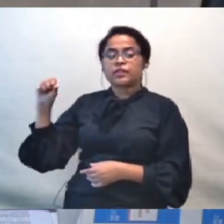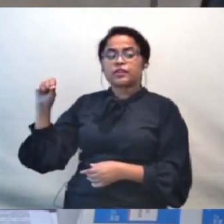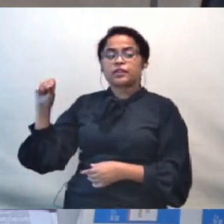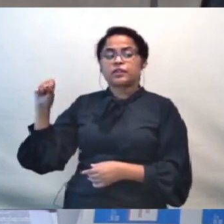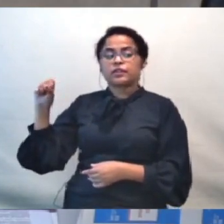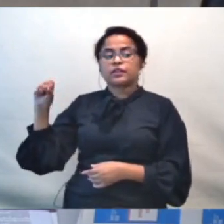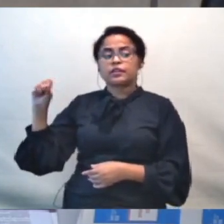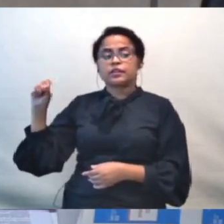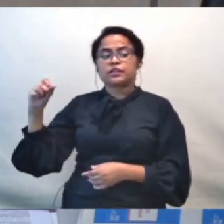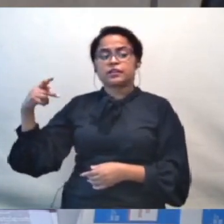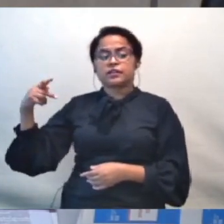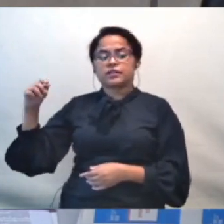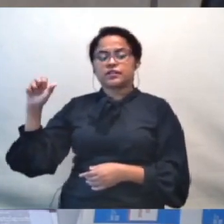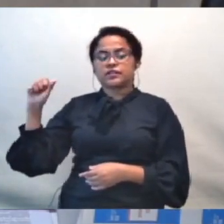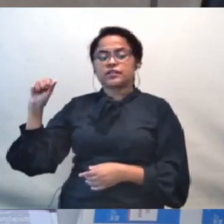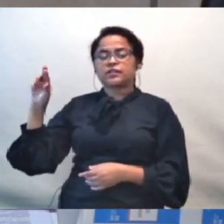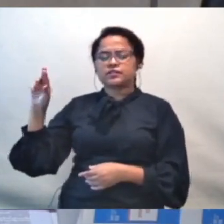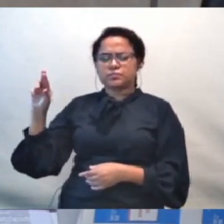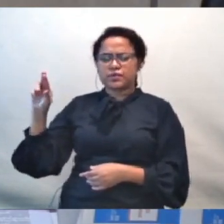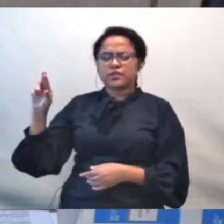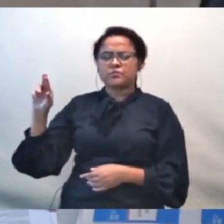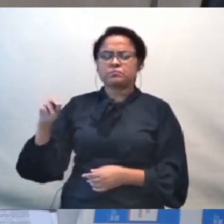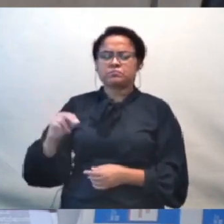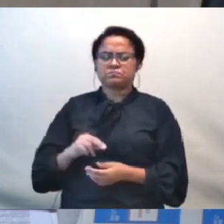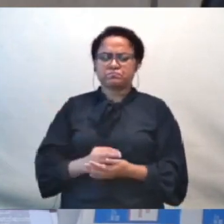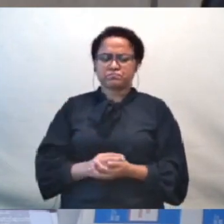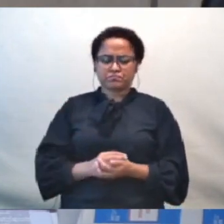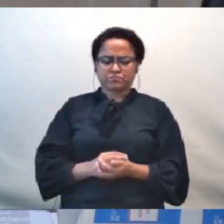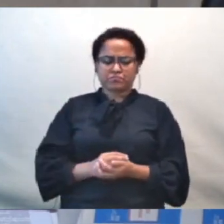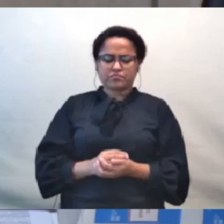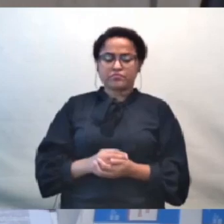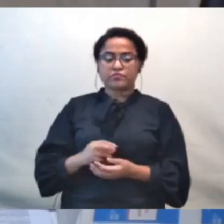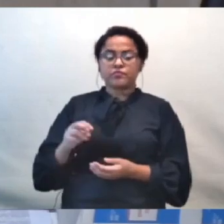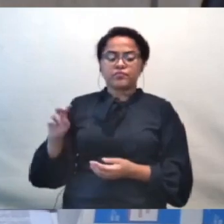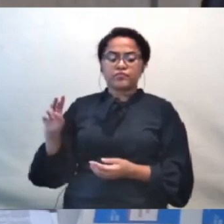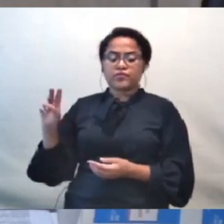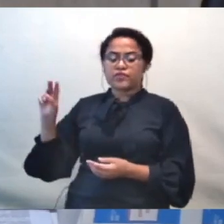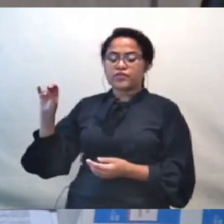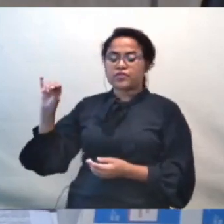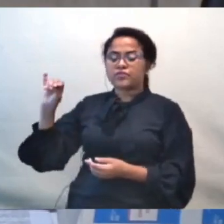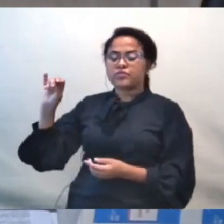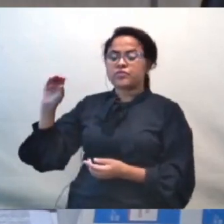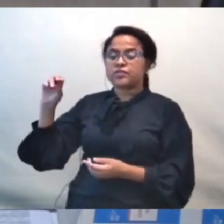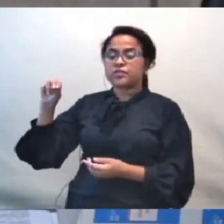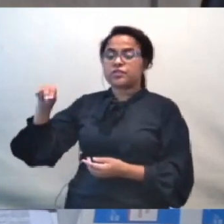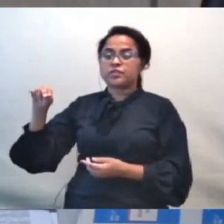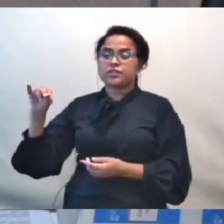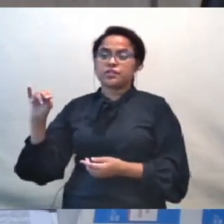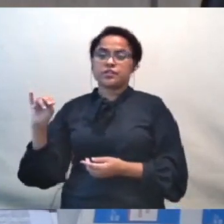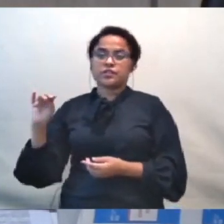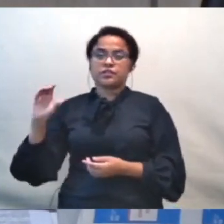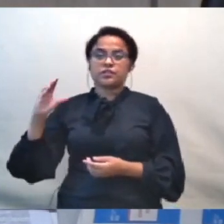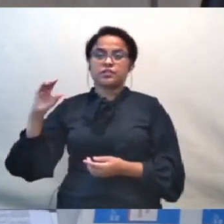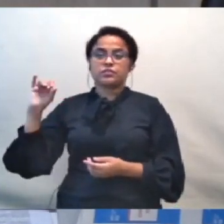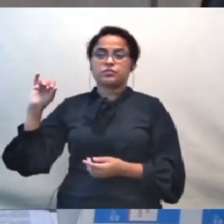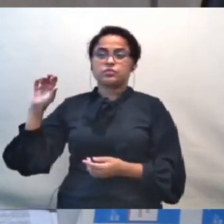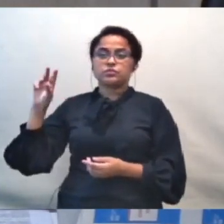gerência de integração de escola aberta. Vinícius Piló, da nossa secretaria